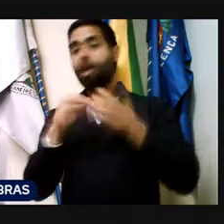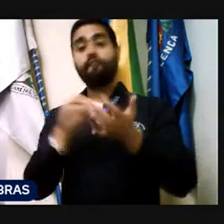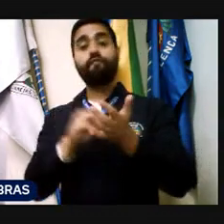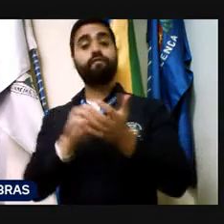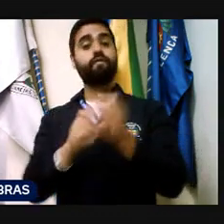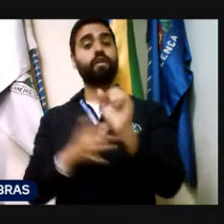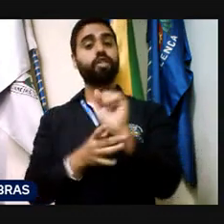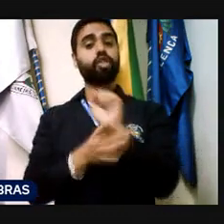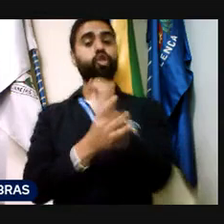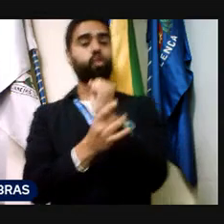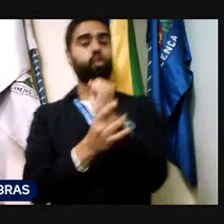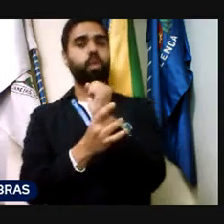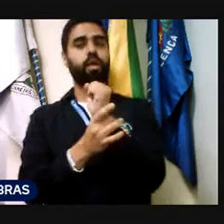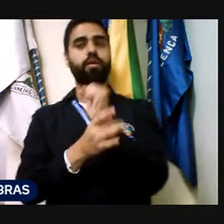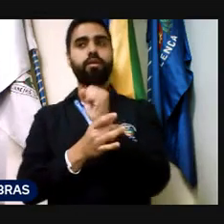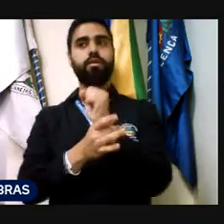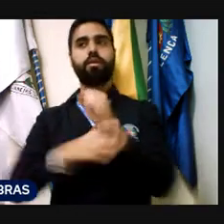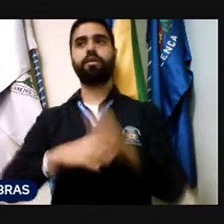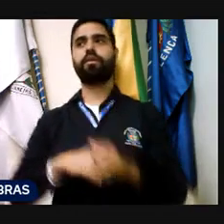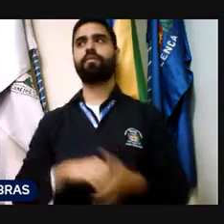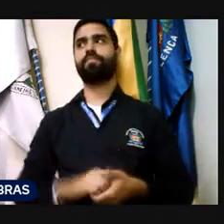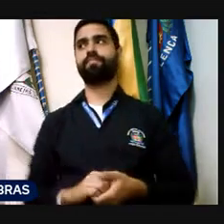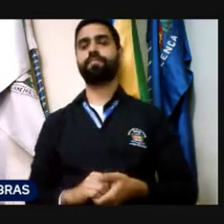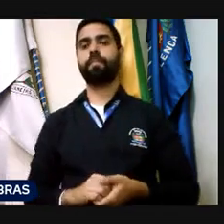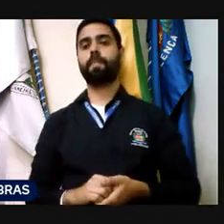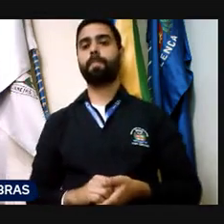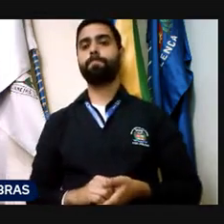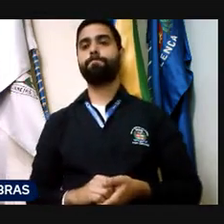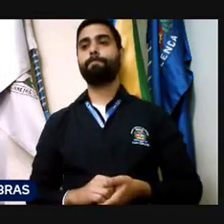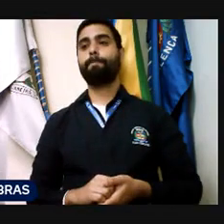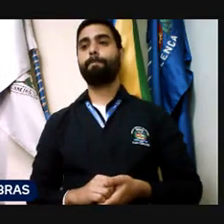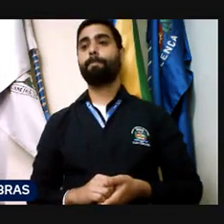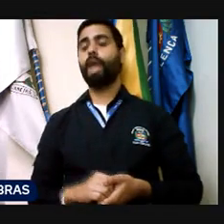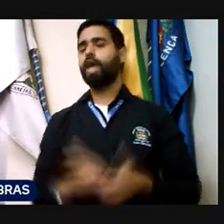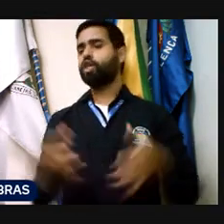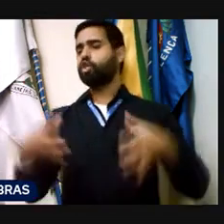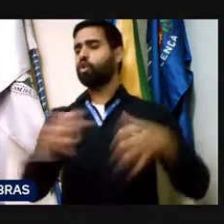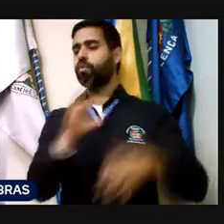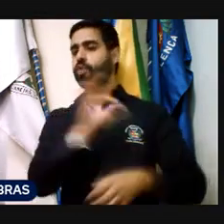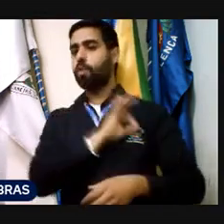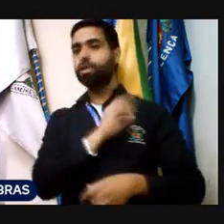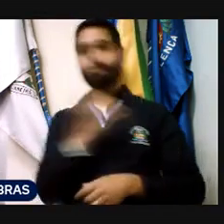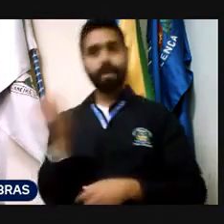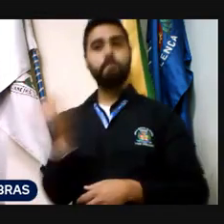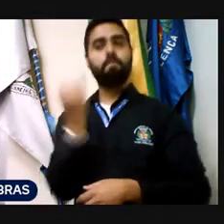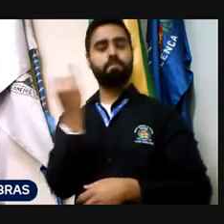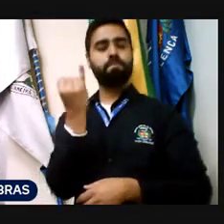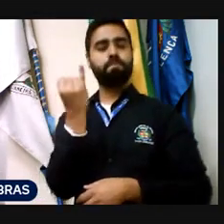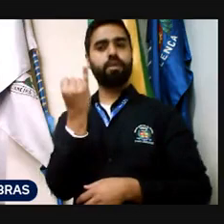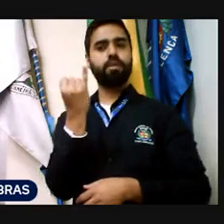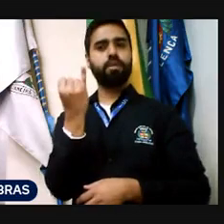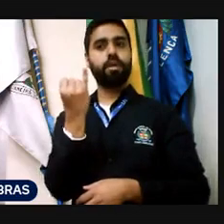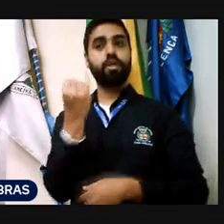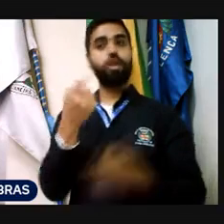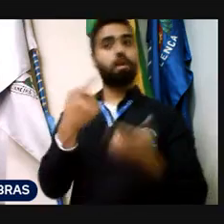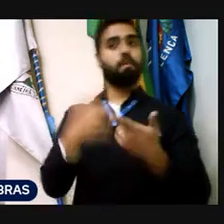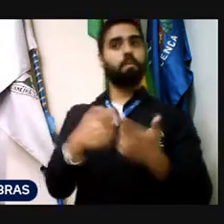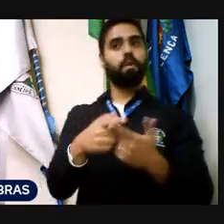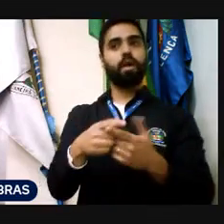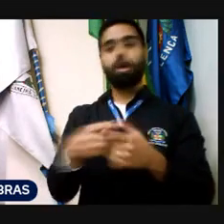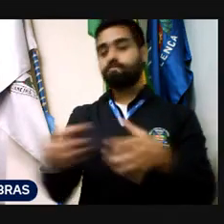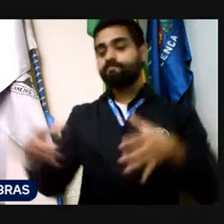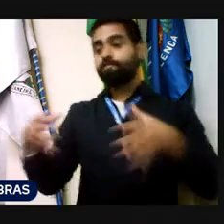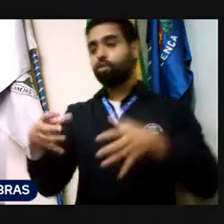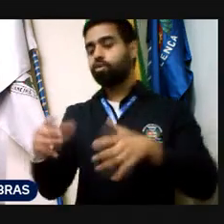desde o desativamento do DPO em 2019. Esse destacamento tem papel relevante para o nosso distrito, uma vez que se destaca